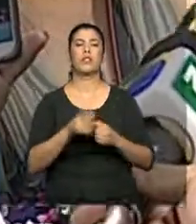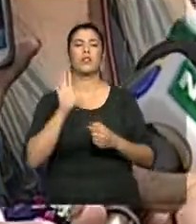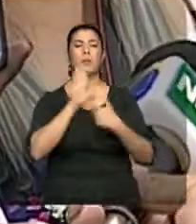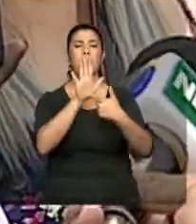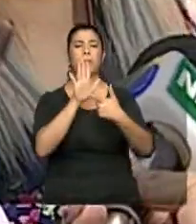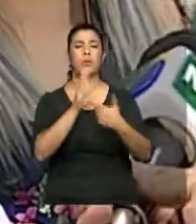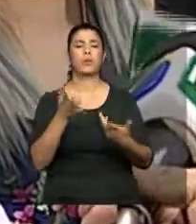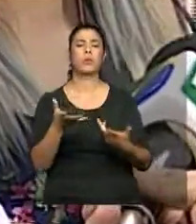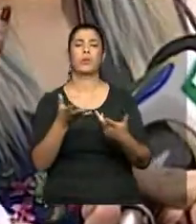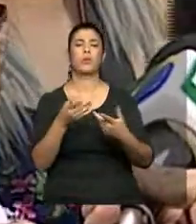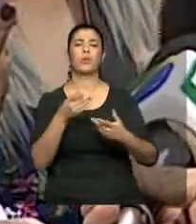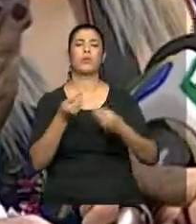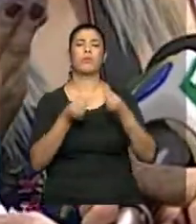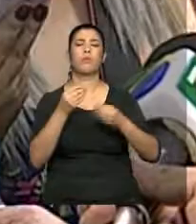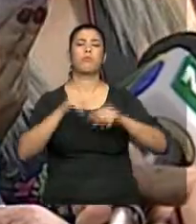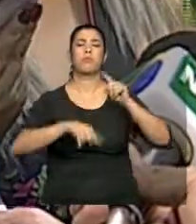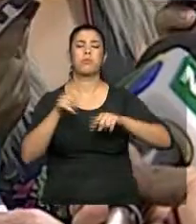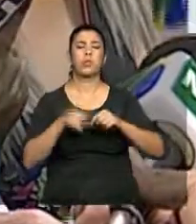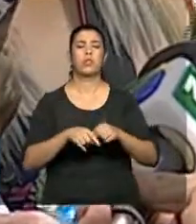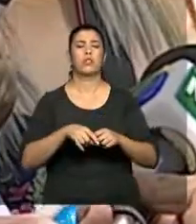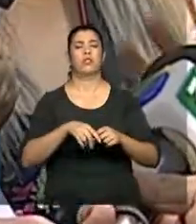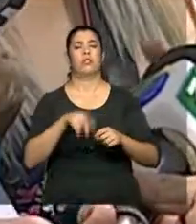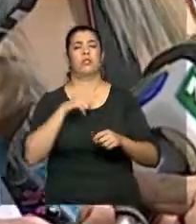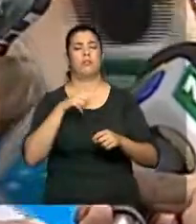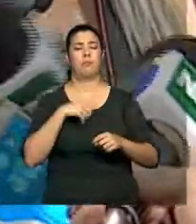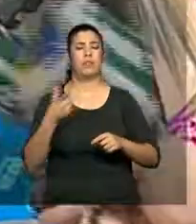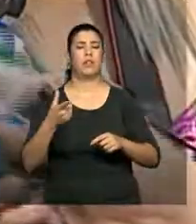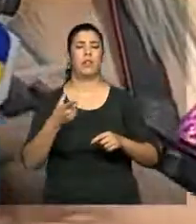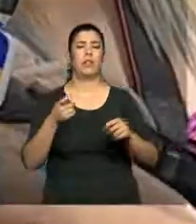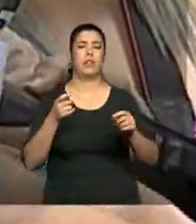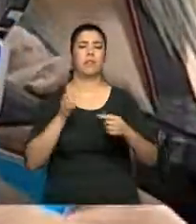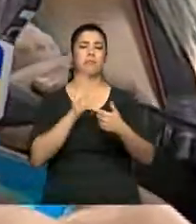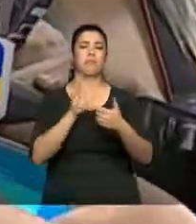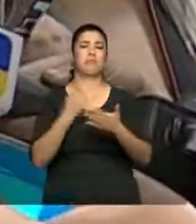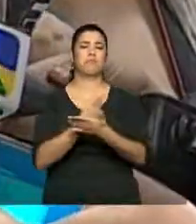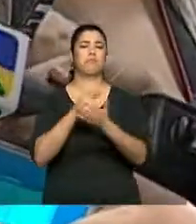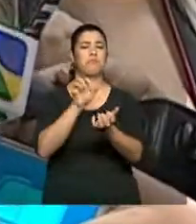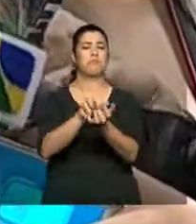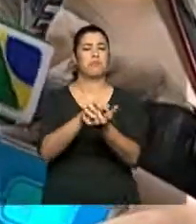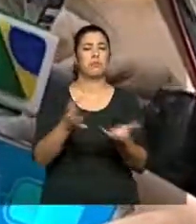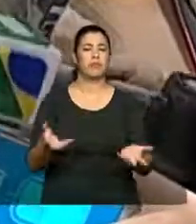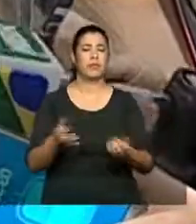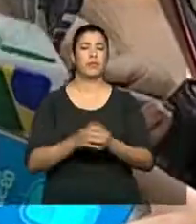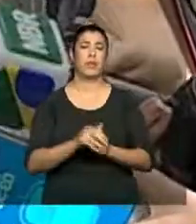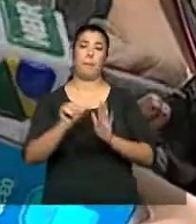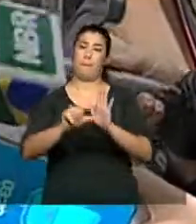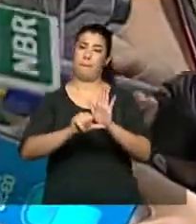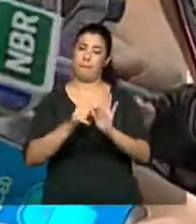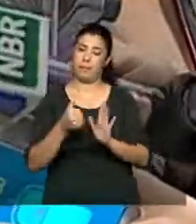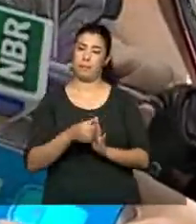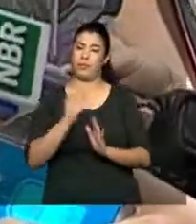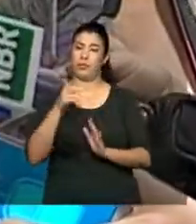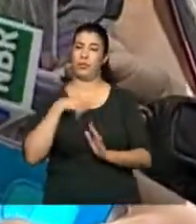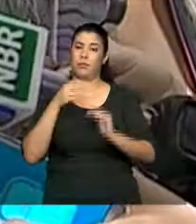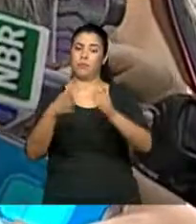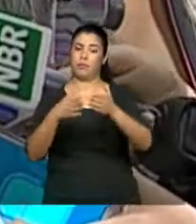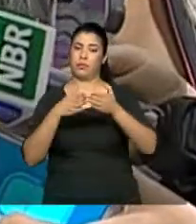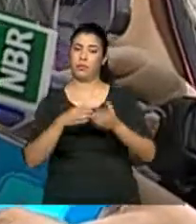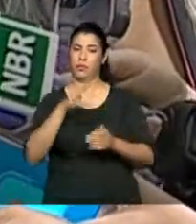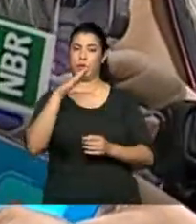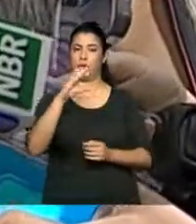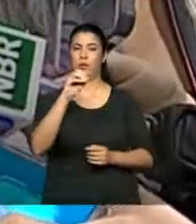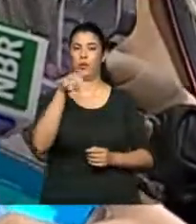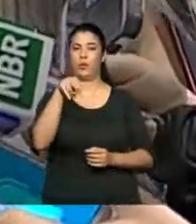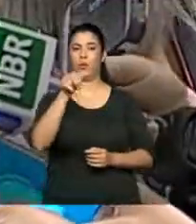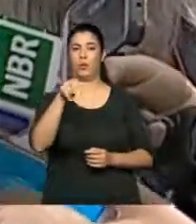fevereiro? E como é que a senhora vai proceder em relação a isso? A senhora falou alguma coisa no seu discurso? Bom, em primeiro lugar, eu solicitei ao CONANDA que a sua